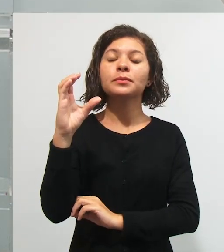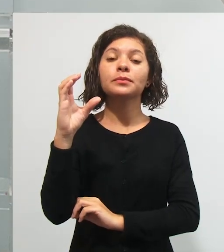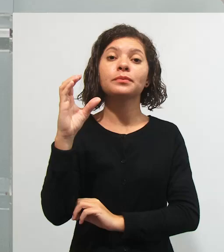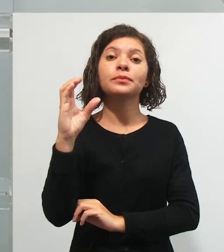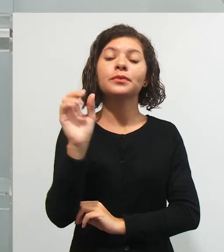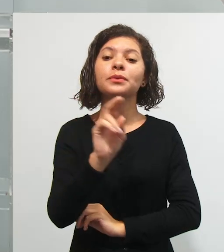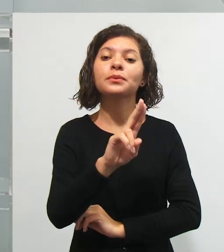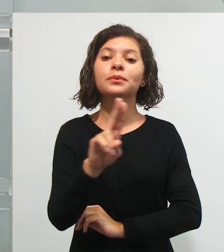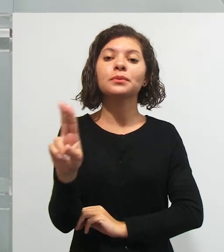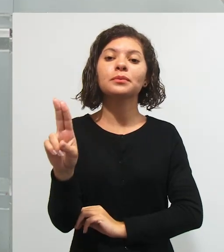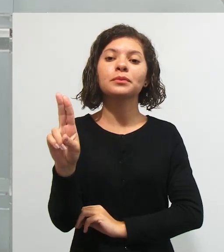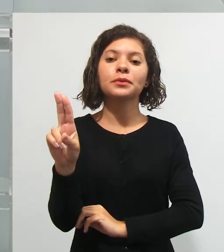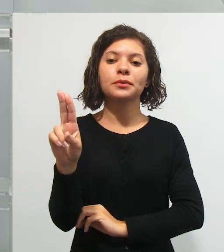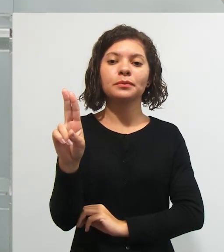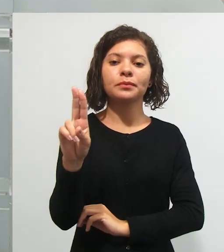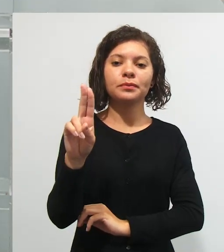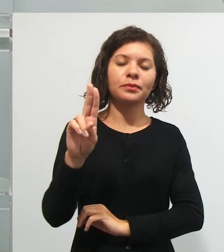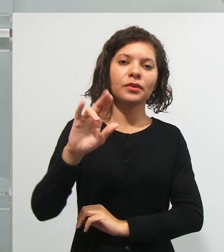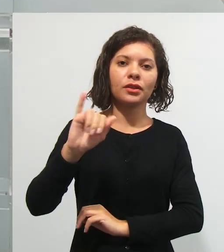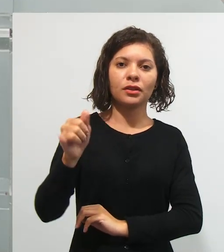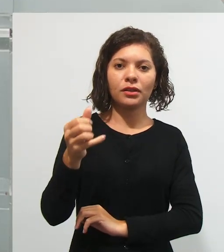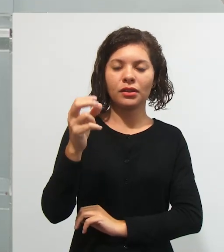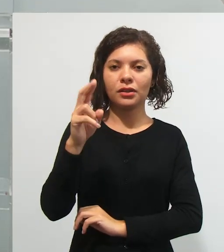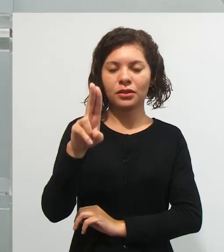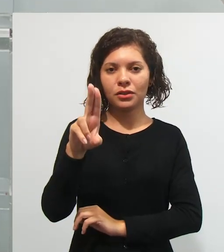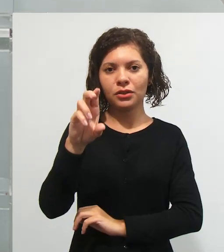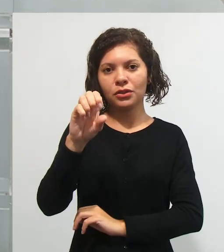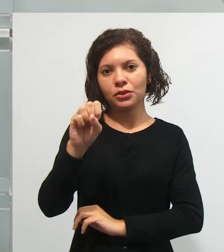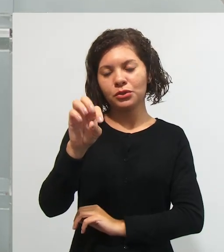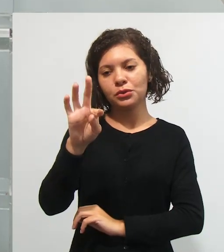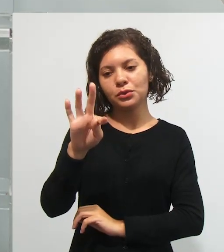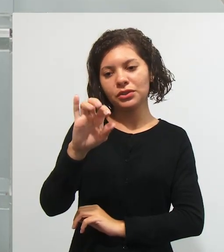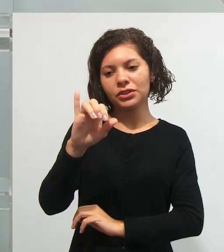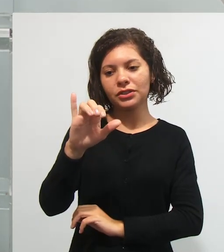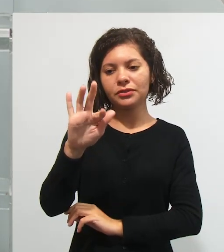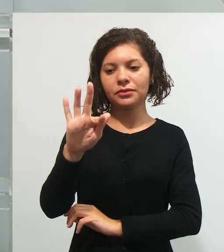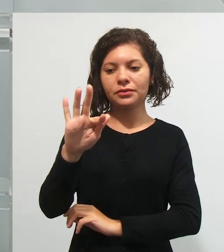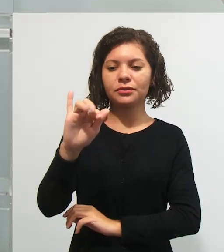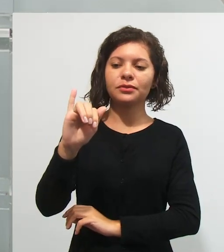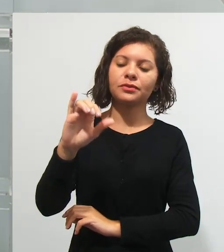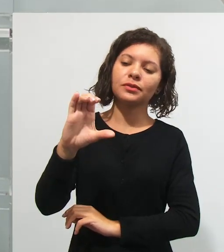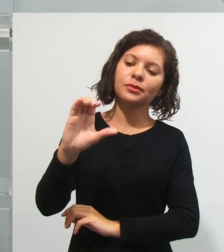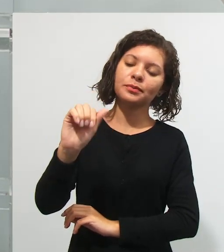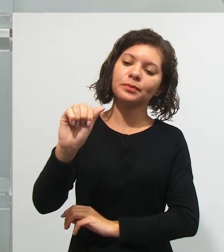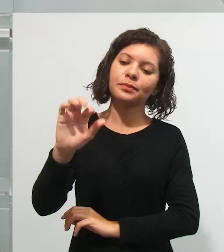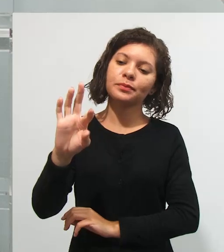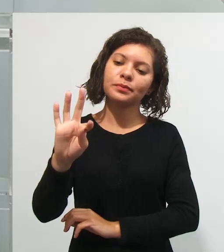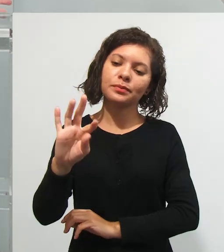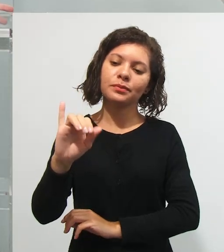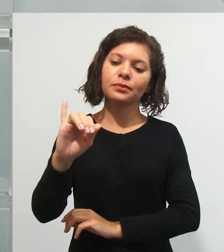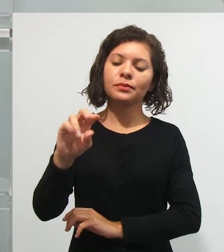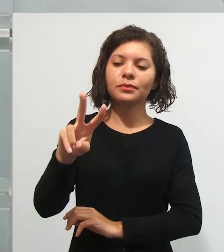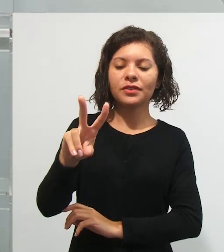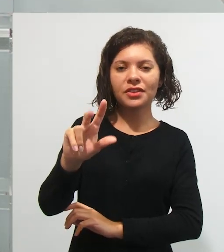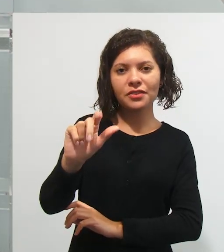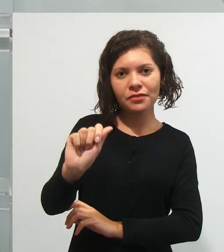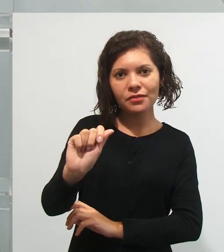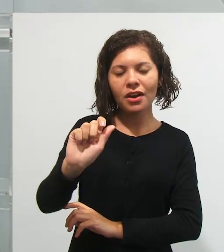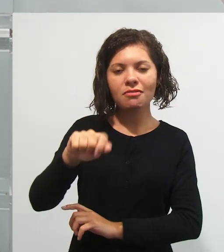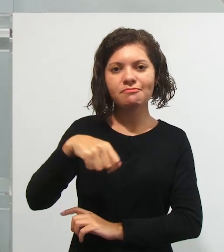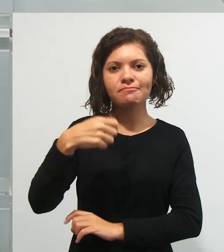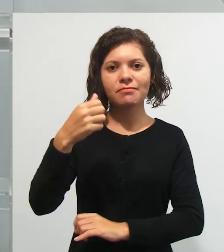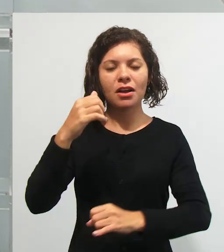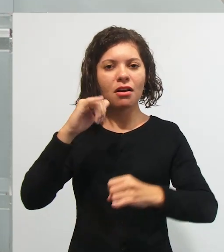como justificativa. Você vai justificar a sua pesquisa. O que é a justificativa? Por que você está fazendo essa